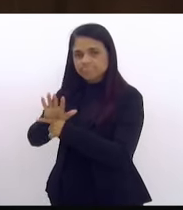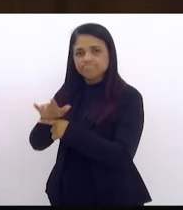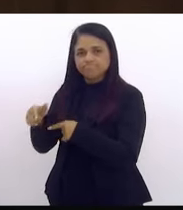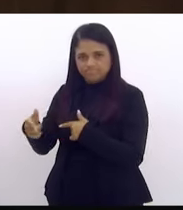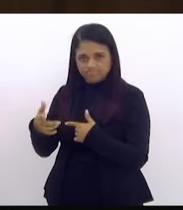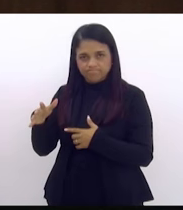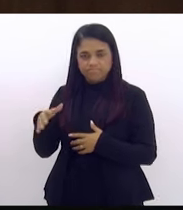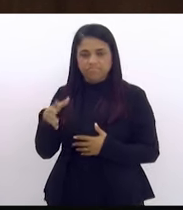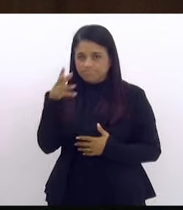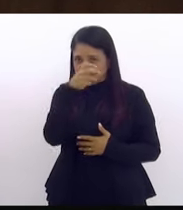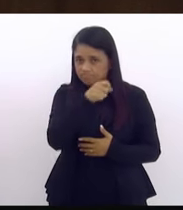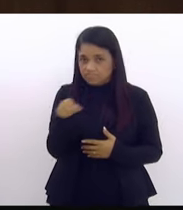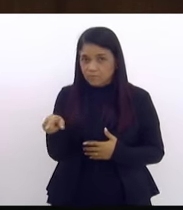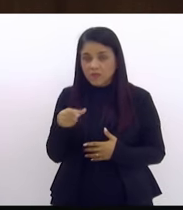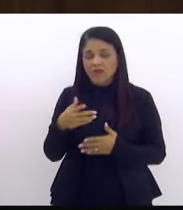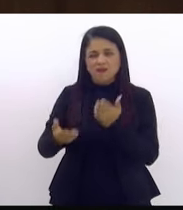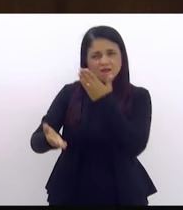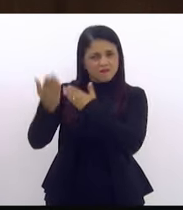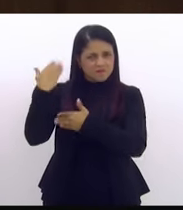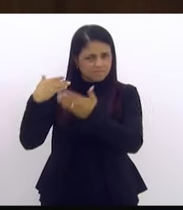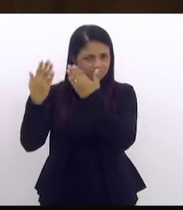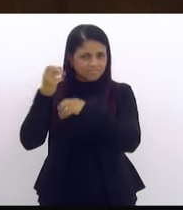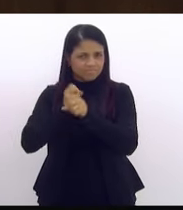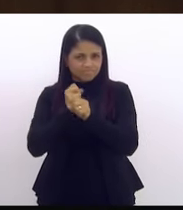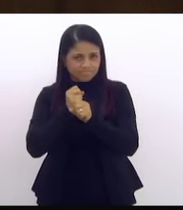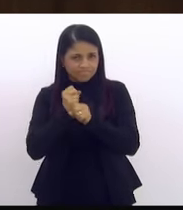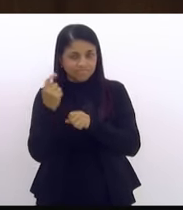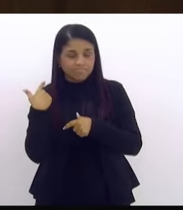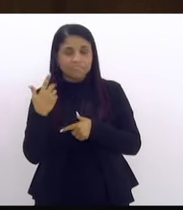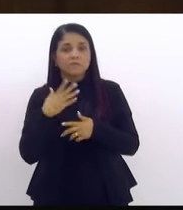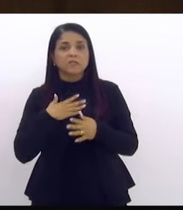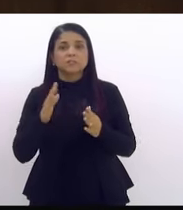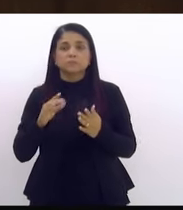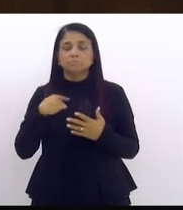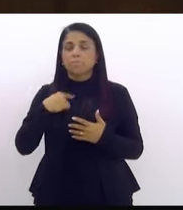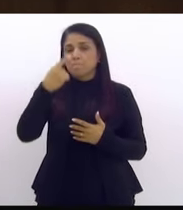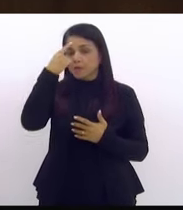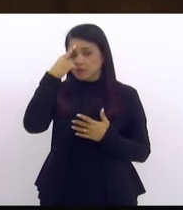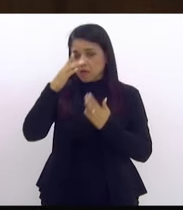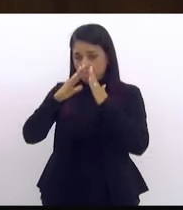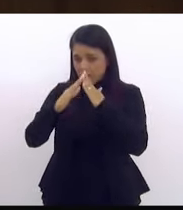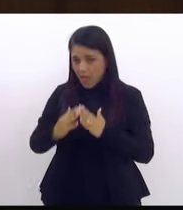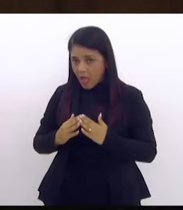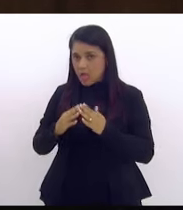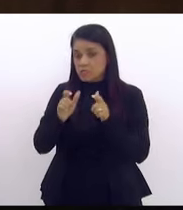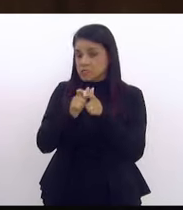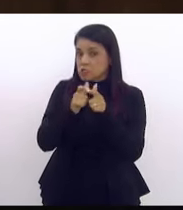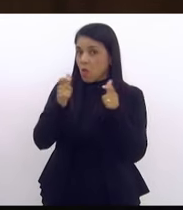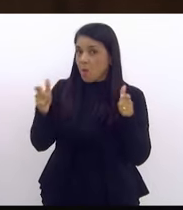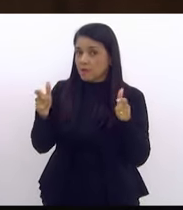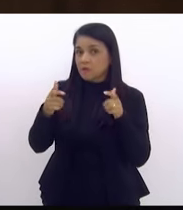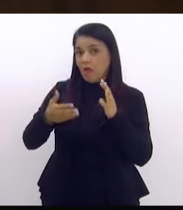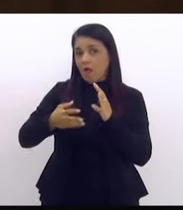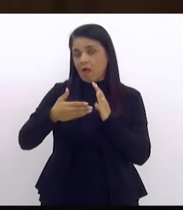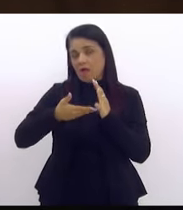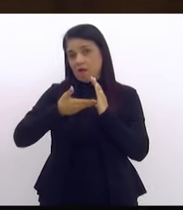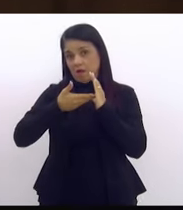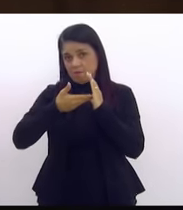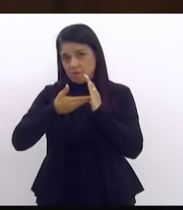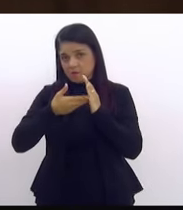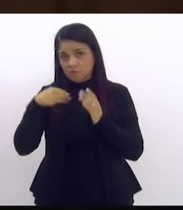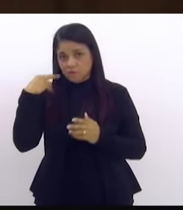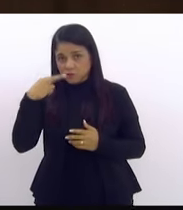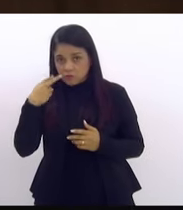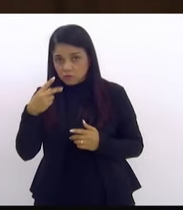remotos, até se cogitaram de derrubar para ampliar a Câmara de Vereadores. Então, agora a deputada